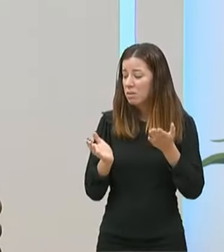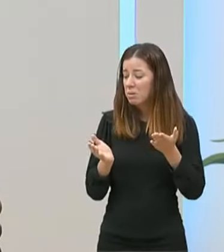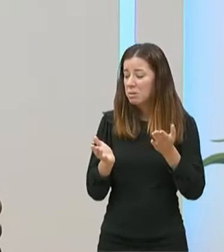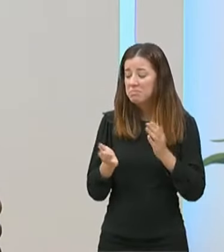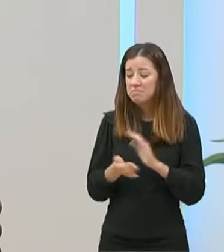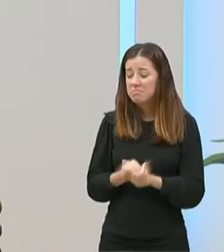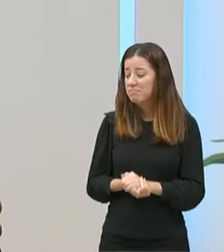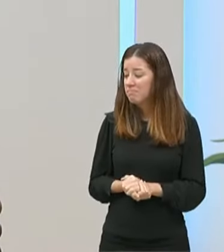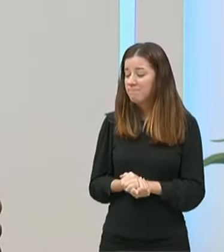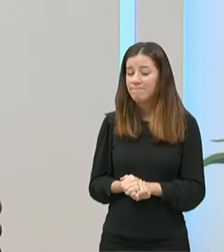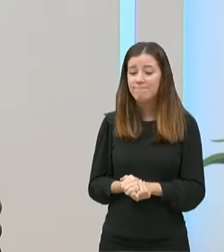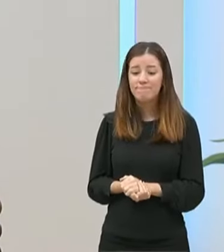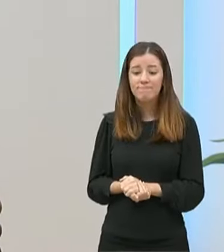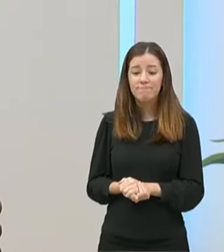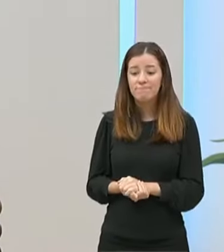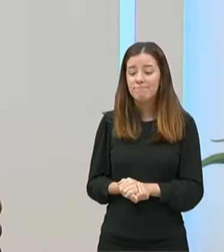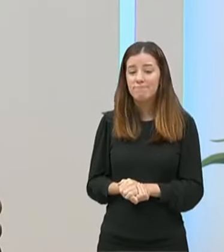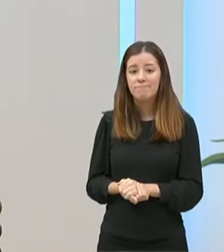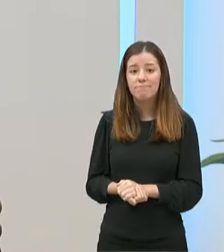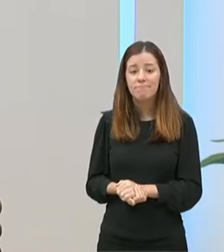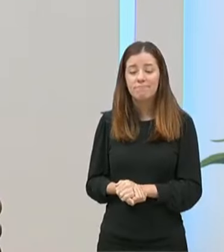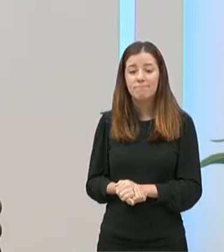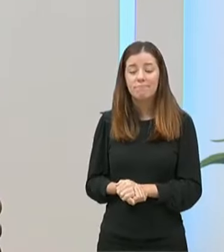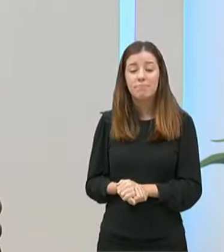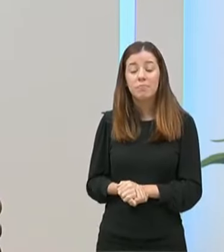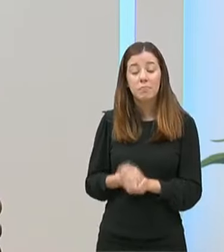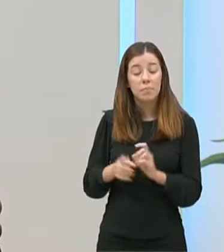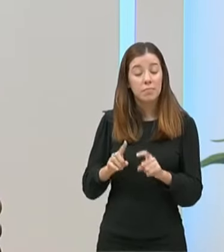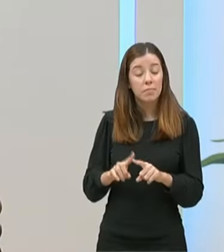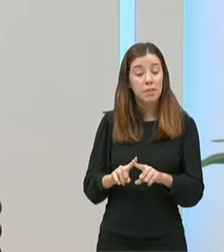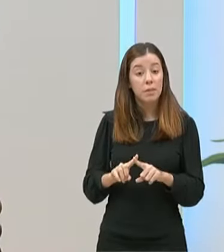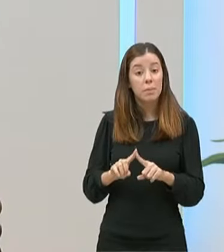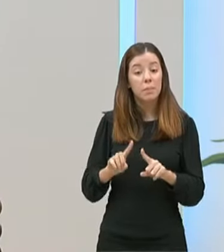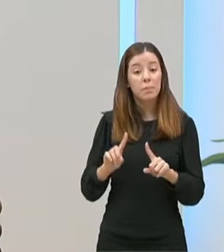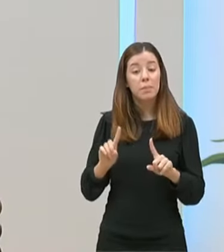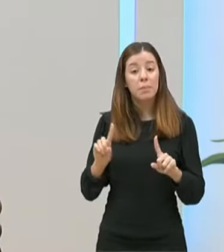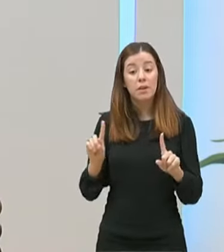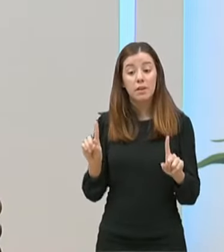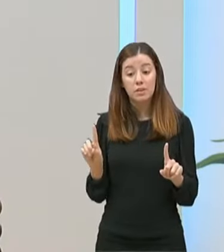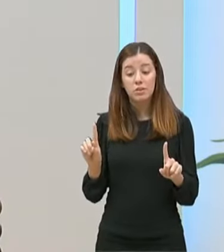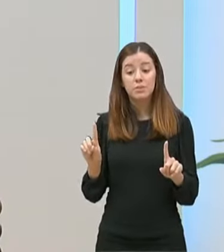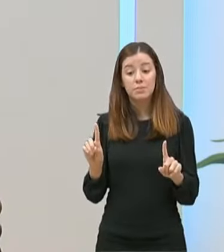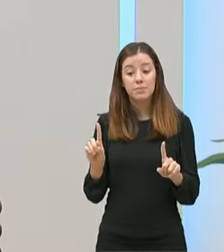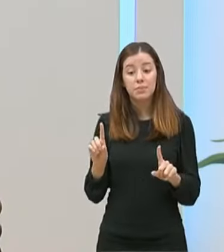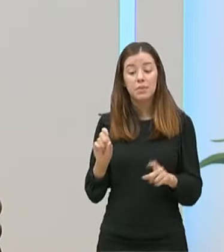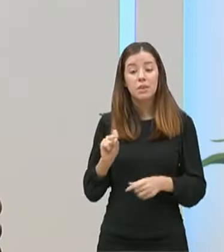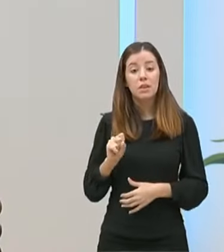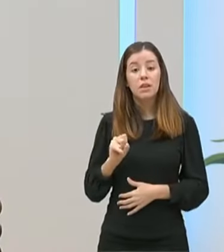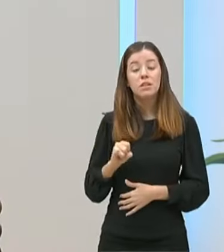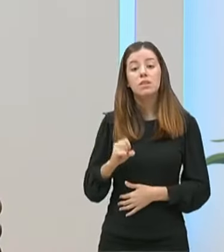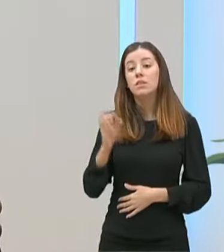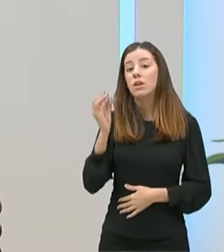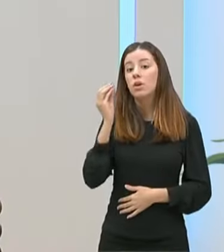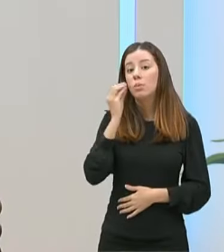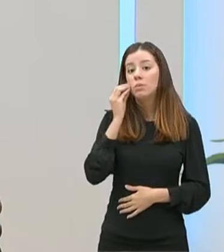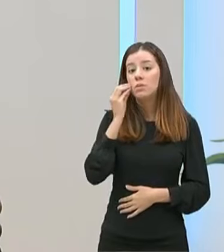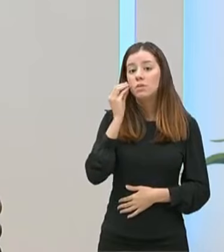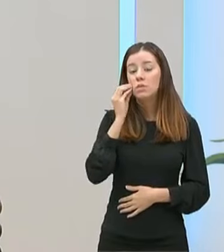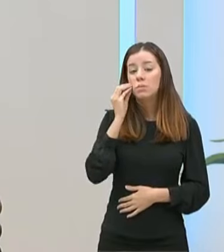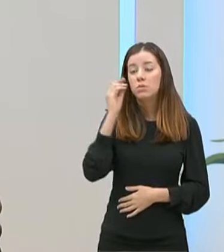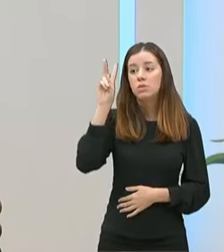para a sua vida, humanamente falando. Mas, quando observamos a continuidade